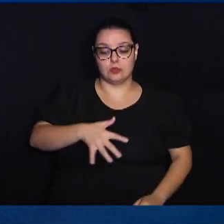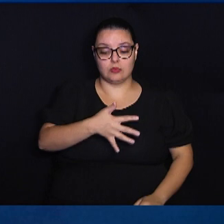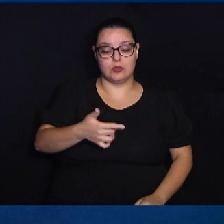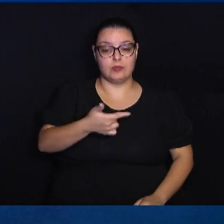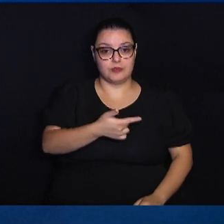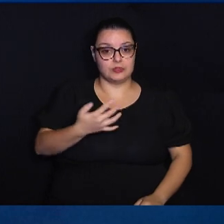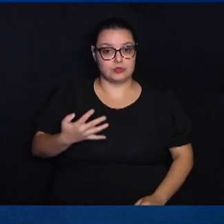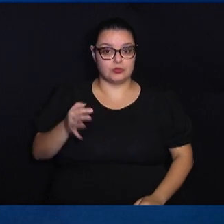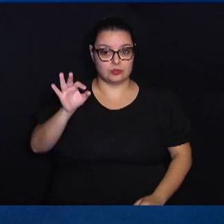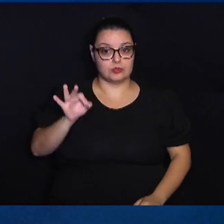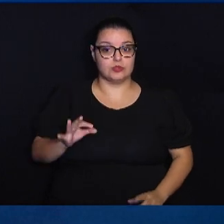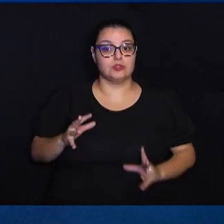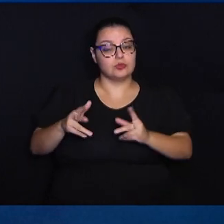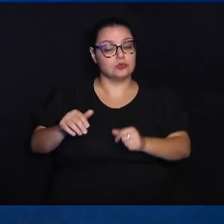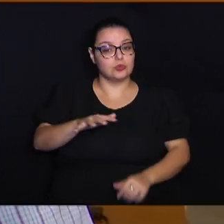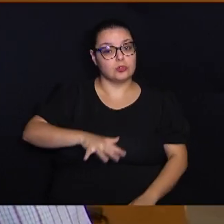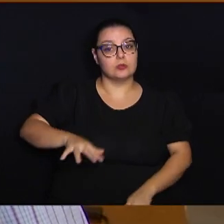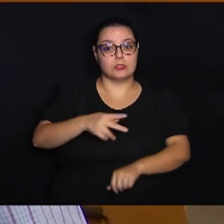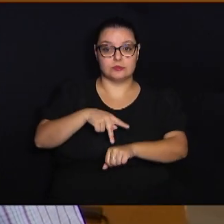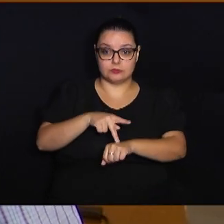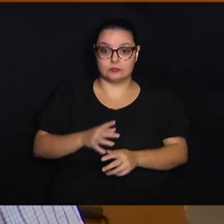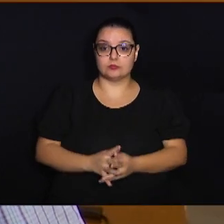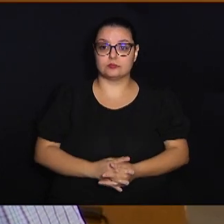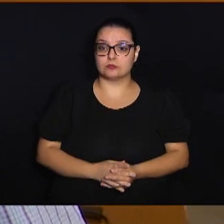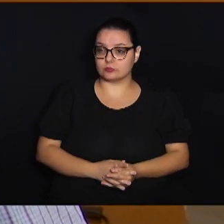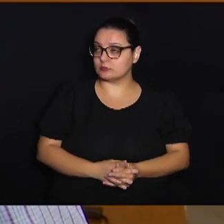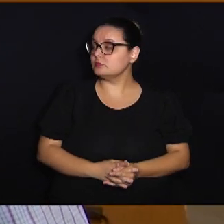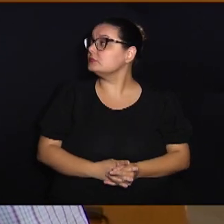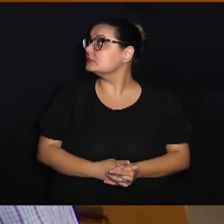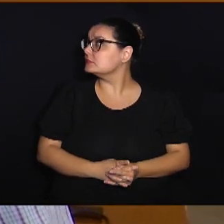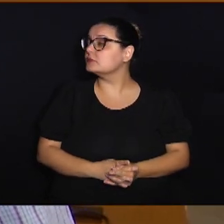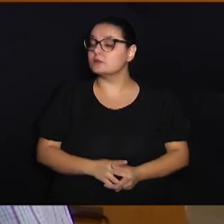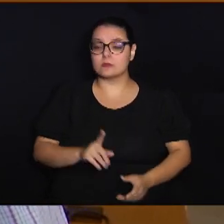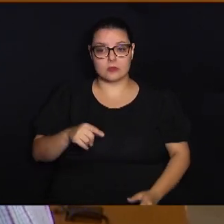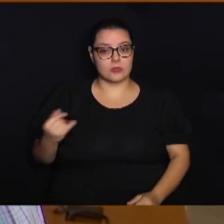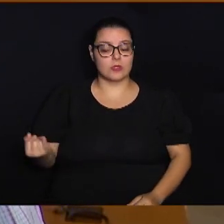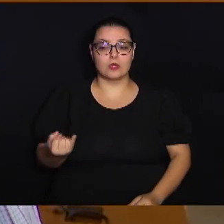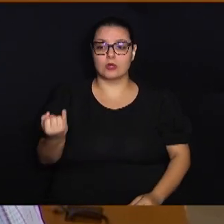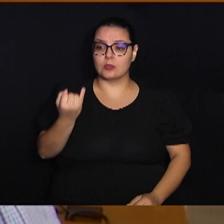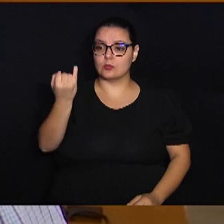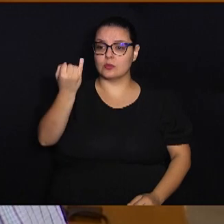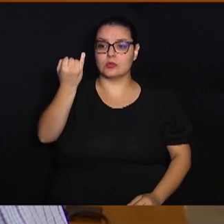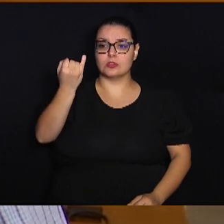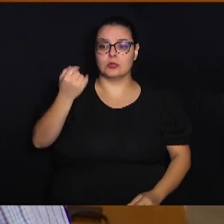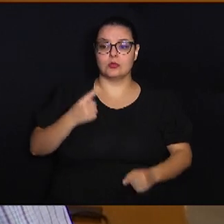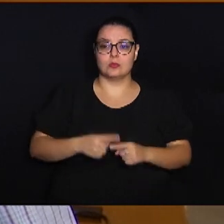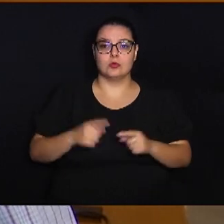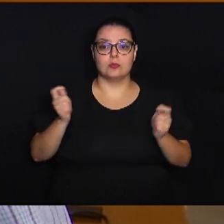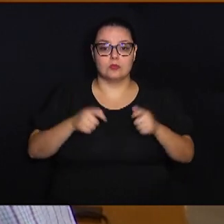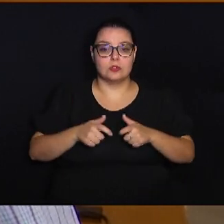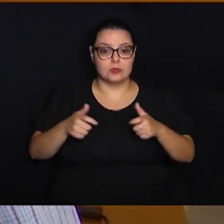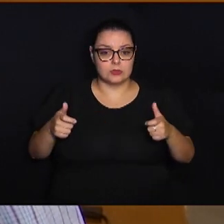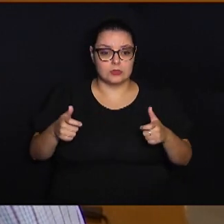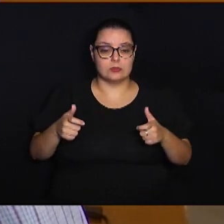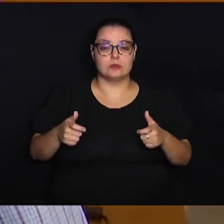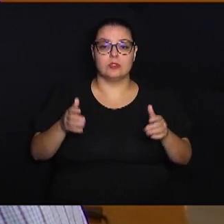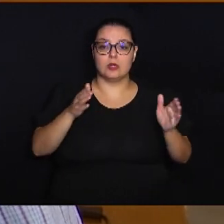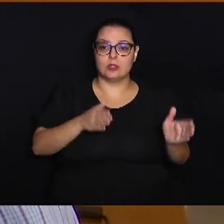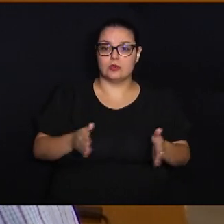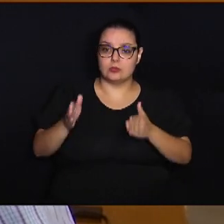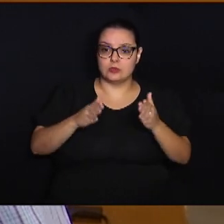valorizando toda a cultura hip-hop, que é a cultura urbana do nosso município e que precisa ser valorizada.